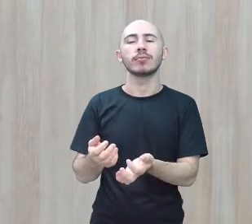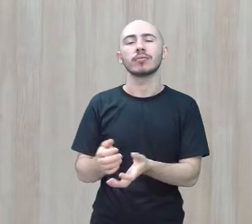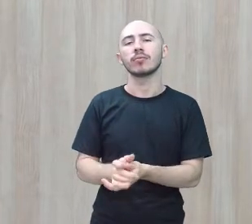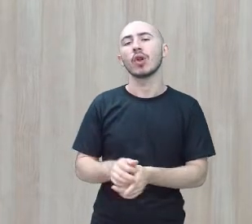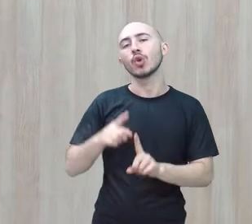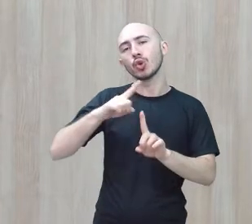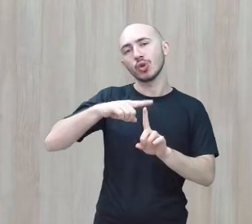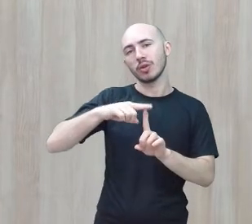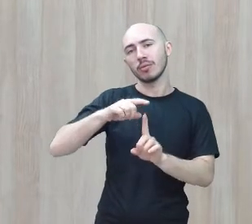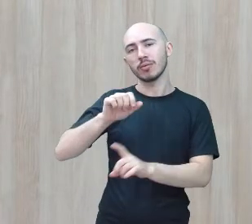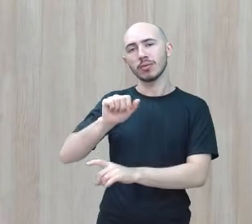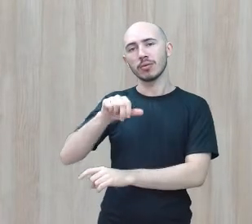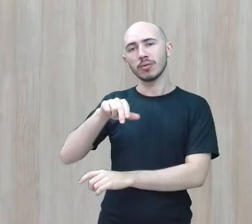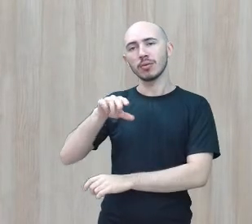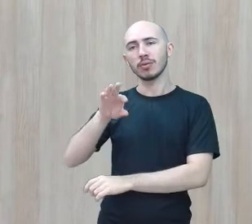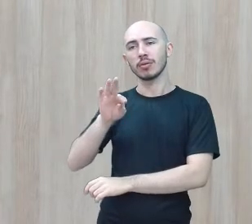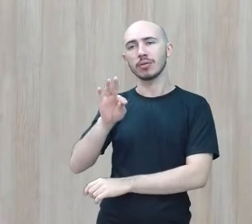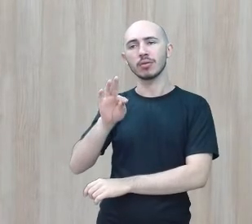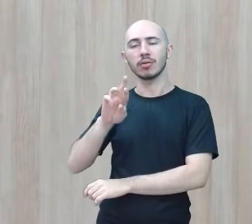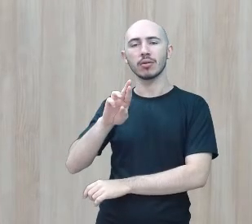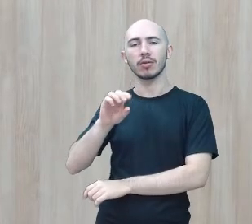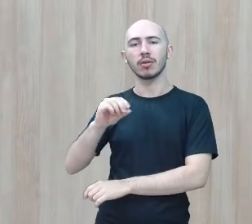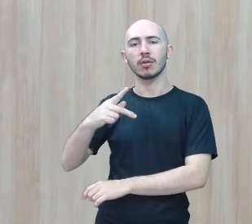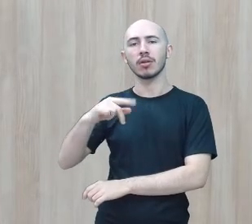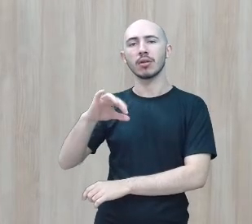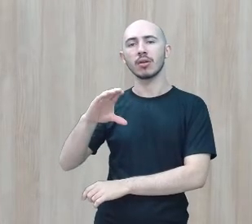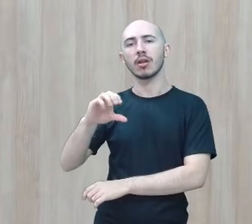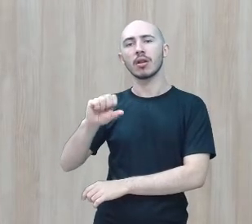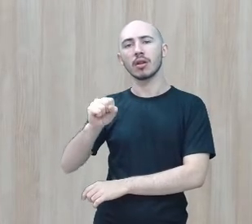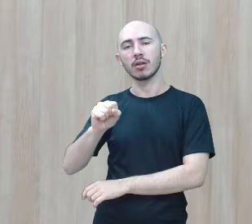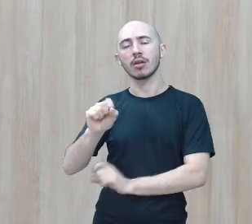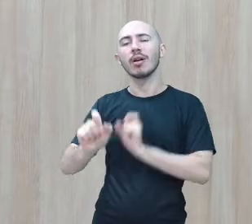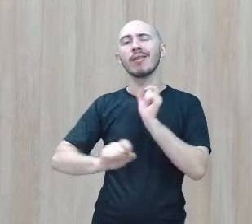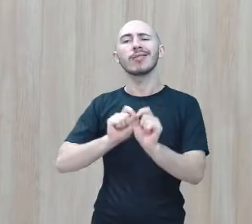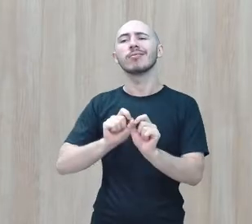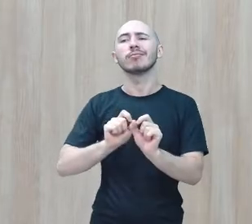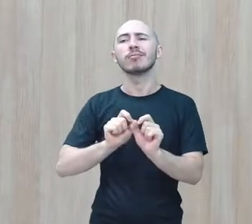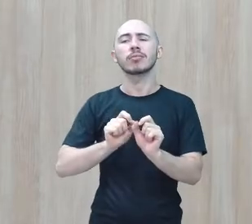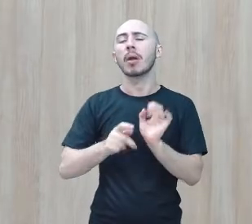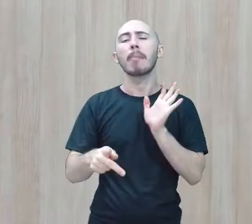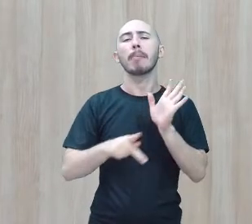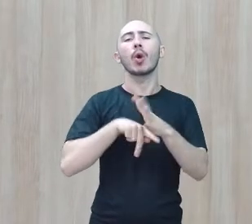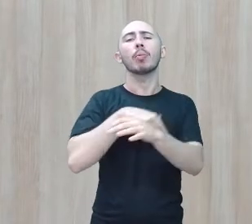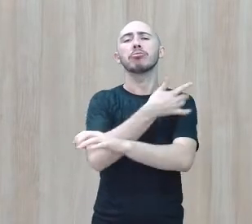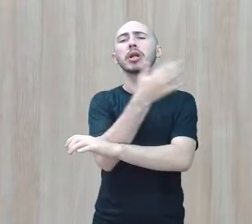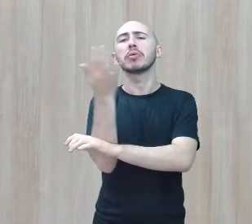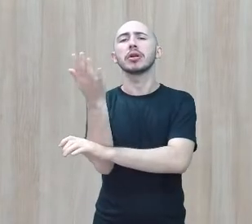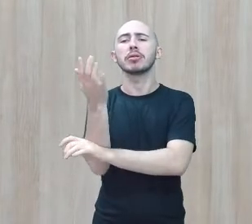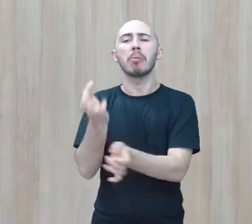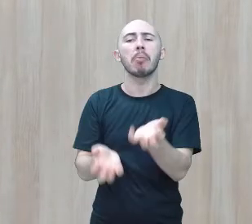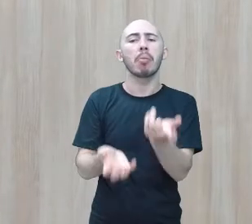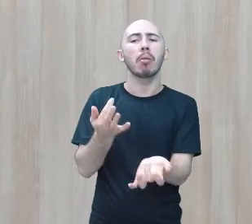antrópicas. Então, quais são os fenômenos da natureza que pode promover essas queimadas?